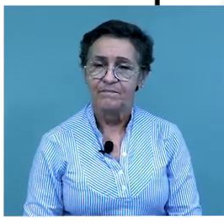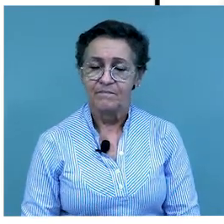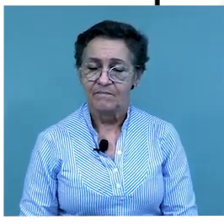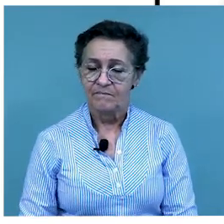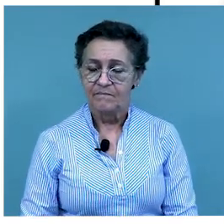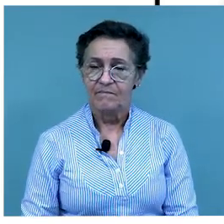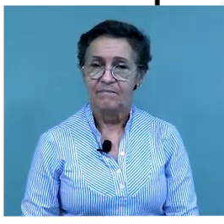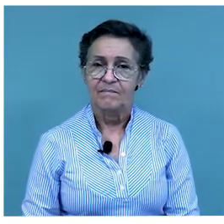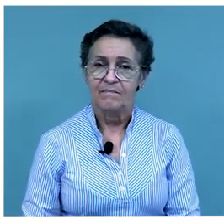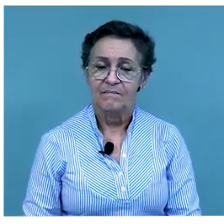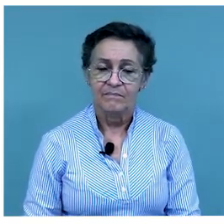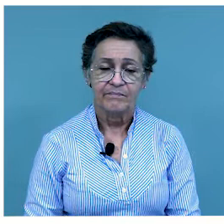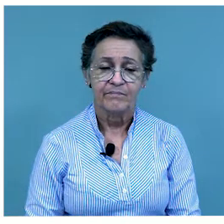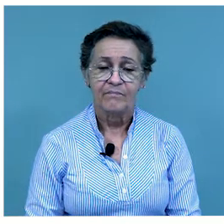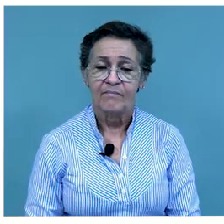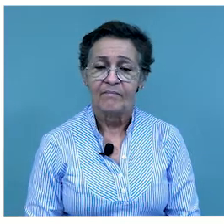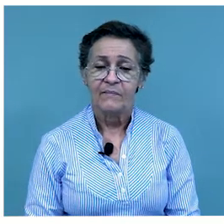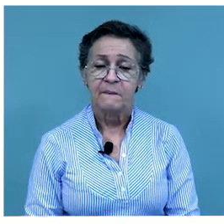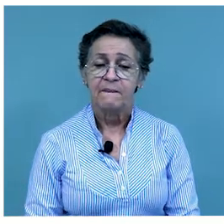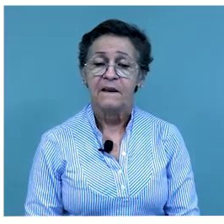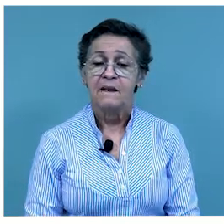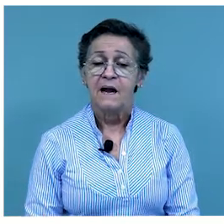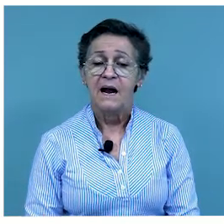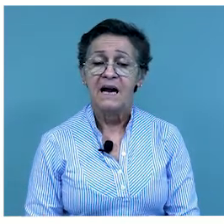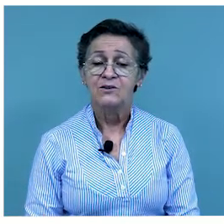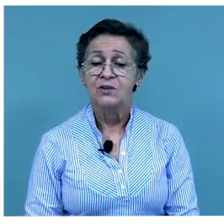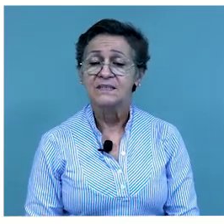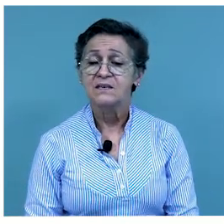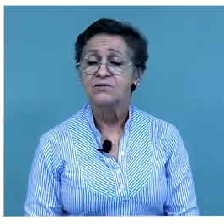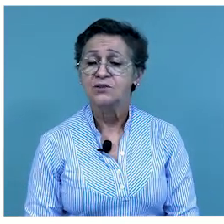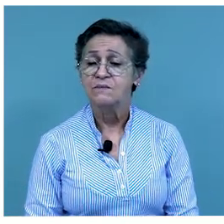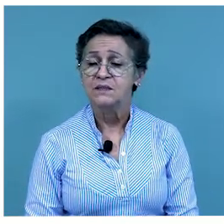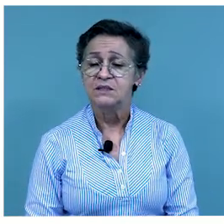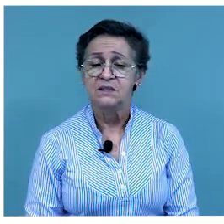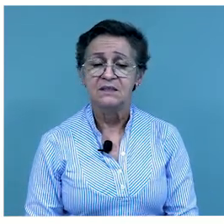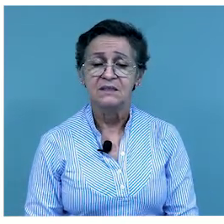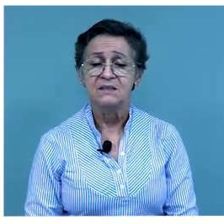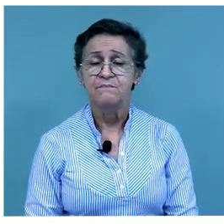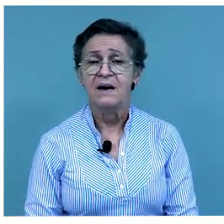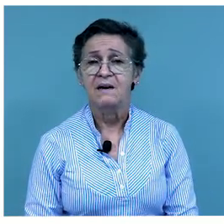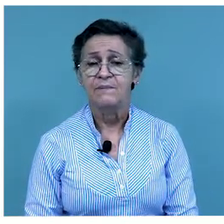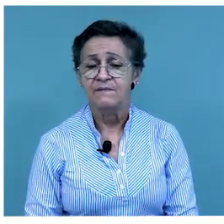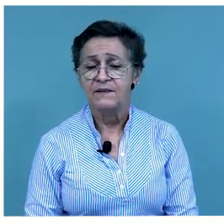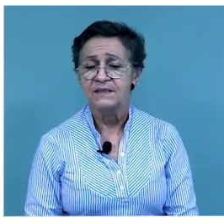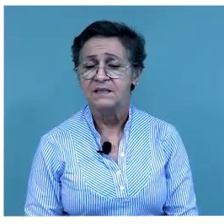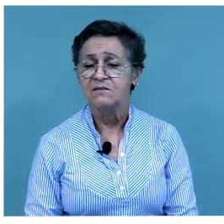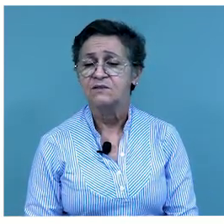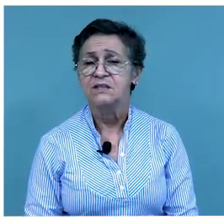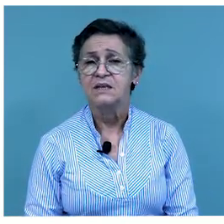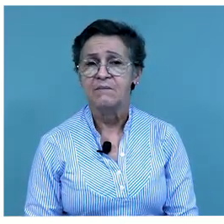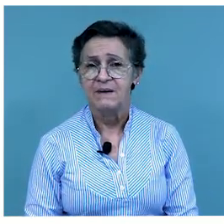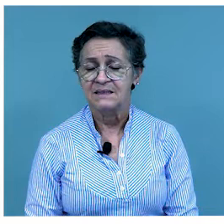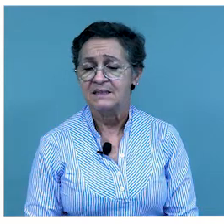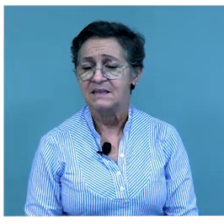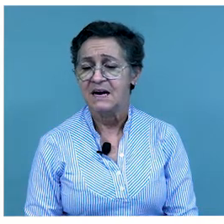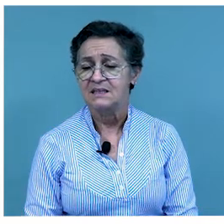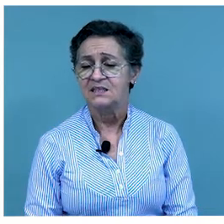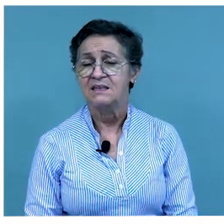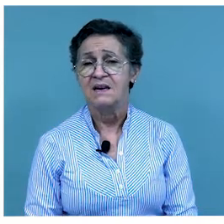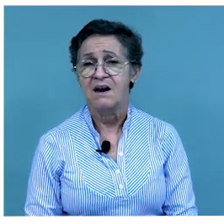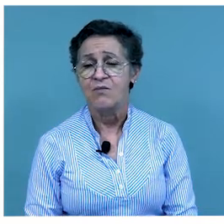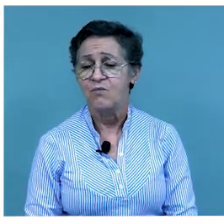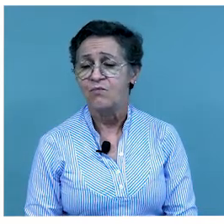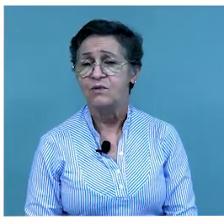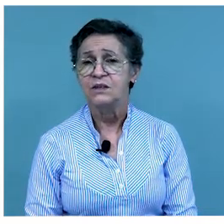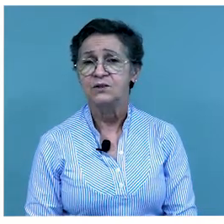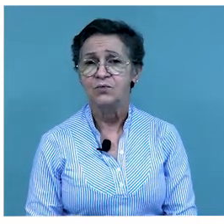água a adoção de medidas para prevenção de incapacidades